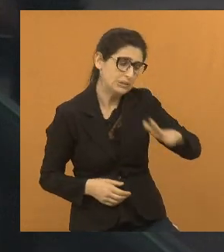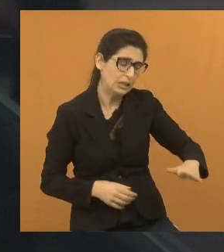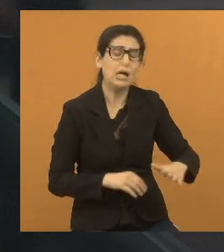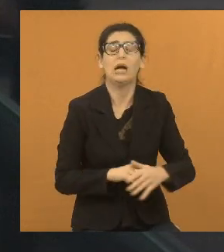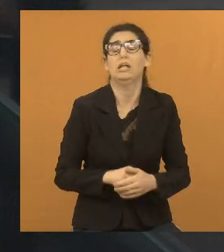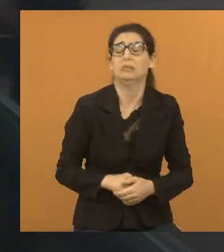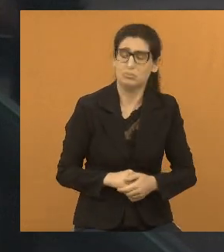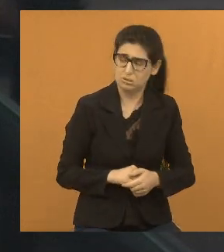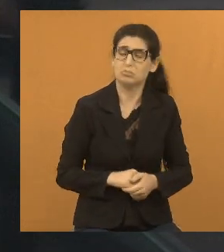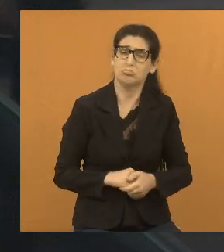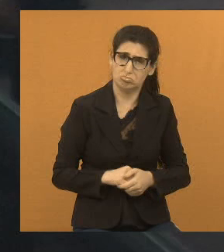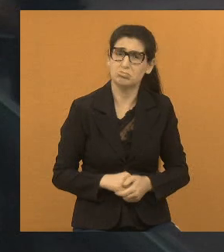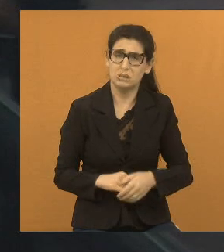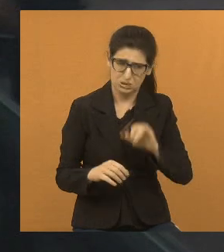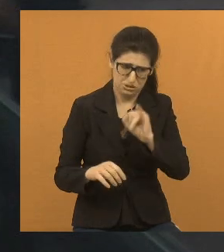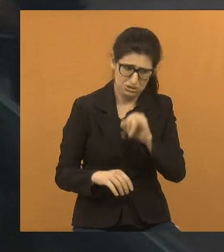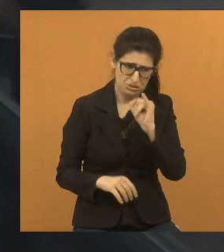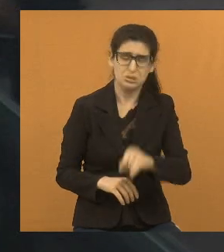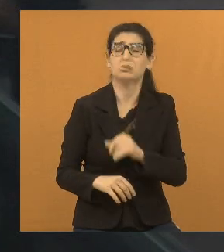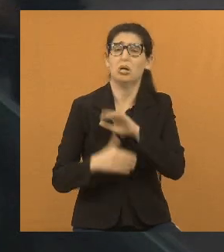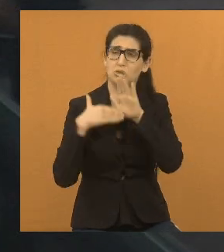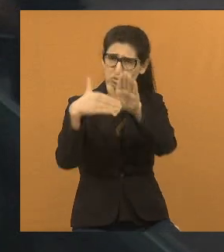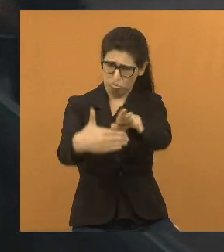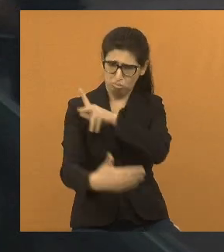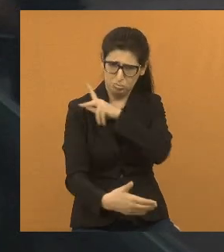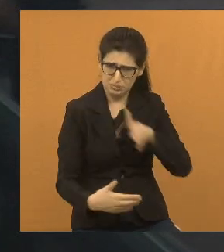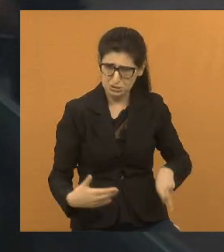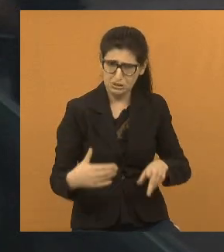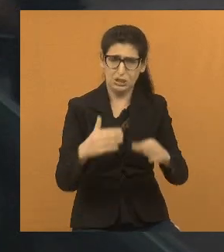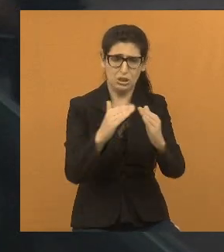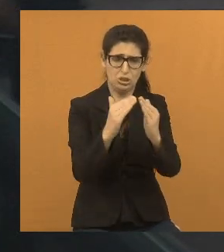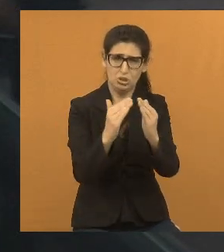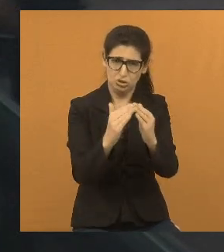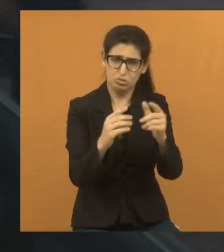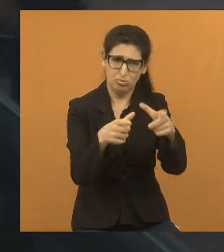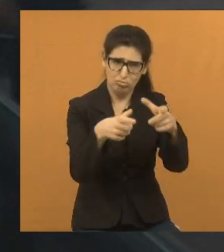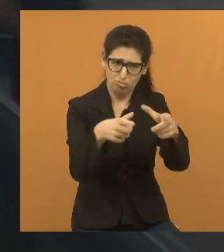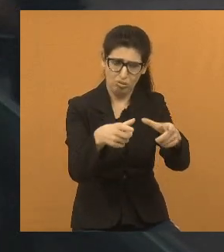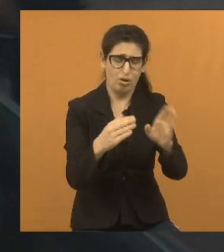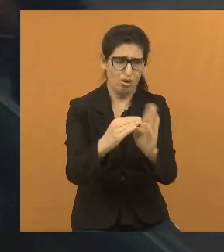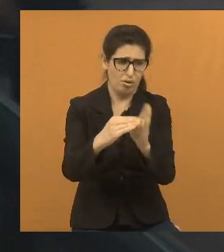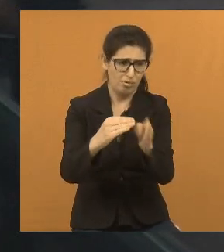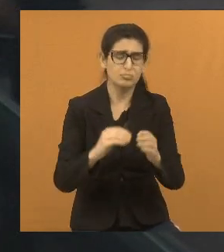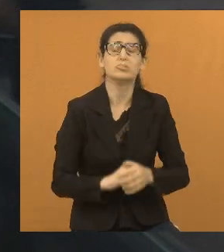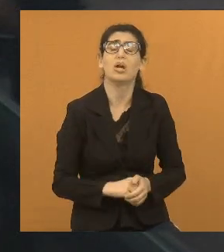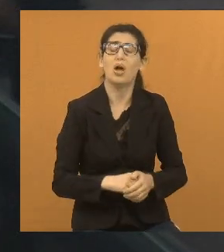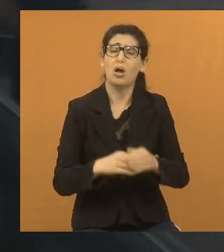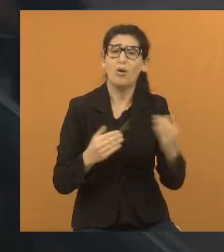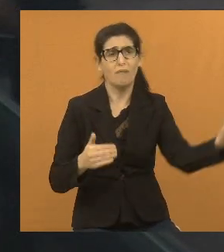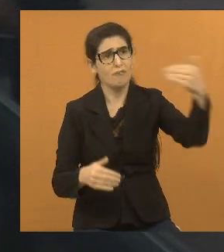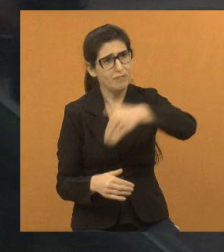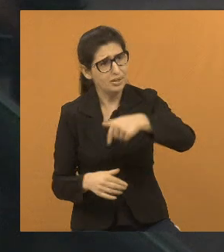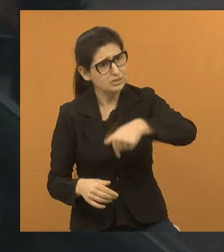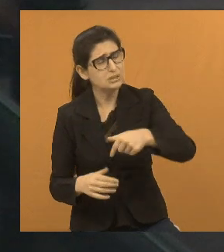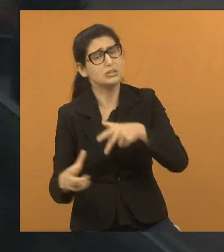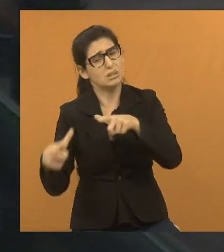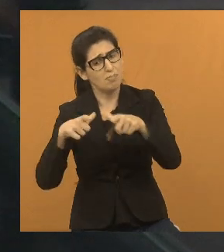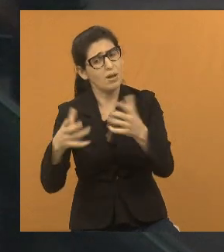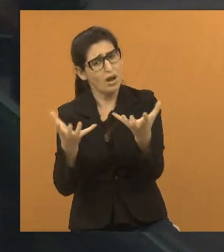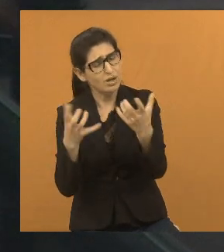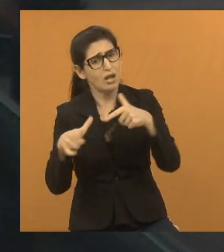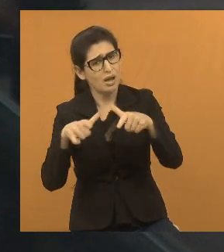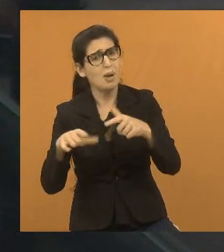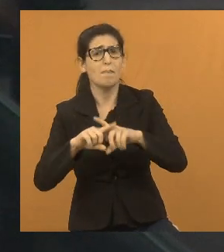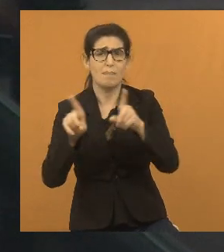educação com o pessoal, estou dando o meu melhor, estou vindo para Jacareí para trabalhar em prol de Jacareí, mas eu preciso do apoio do poder